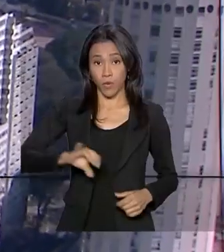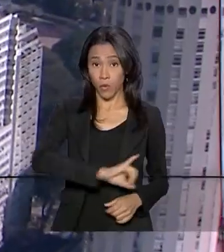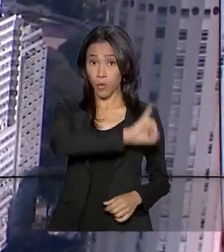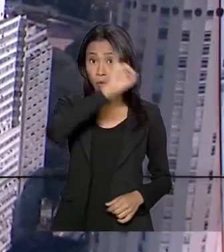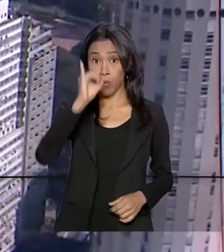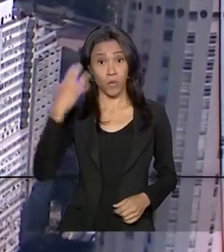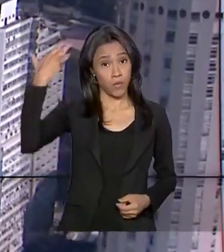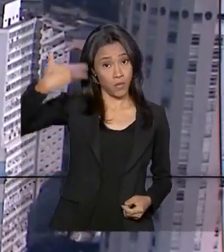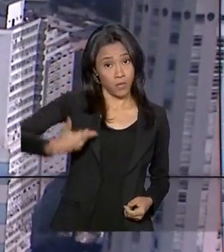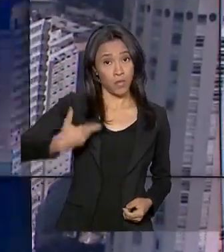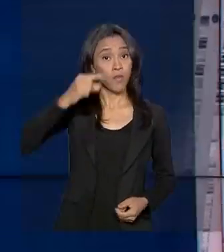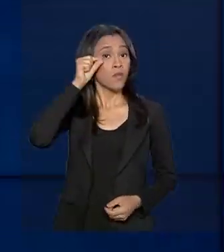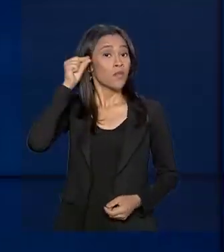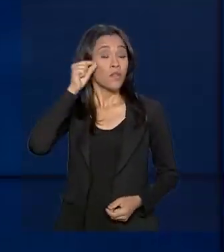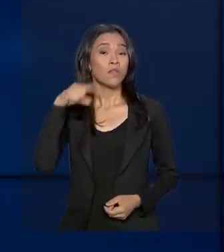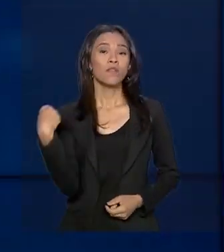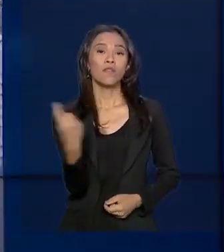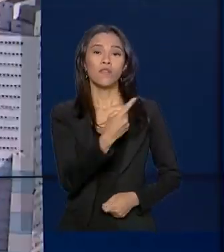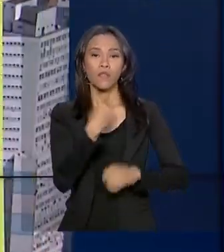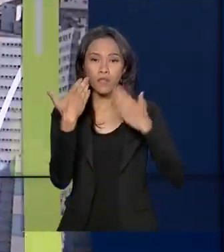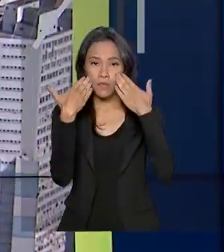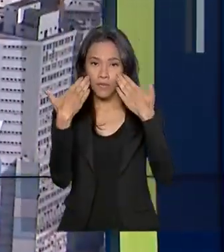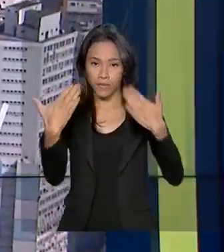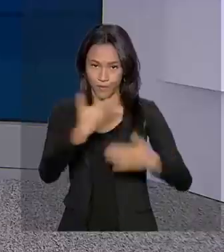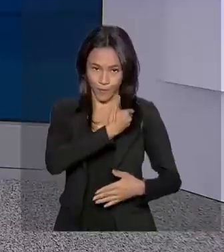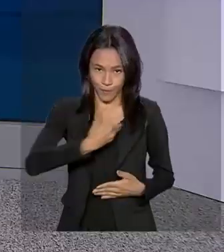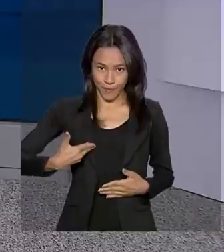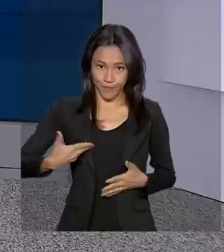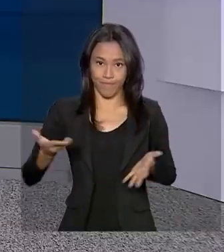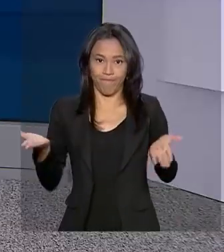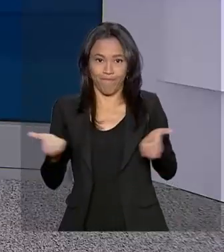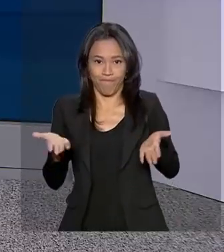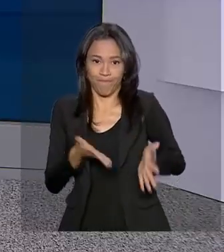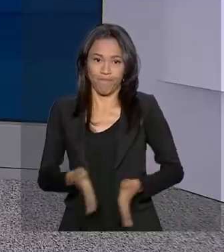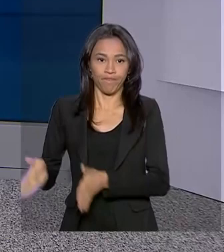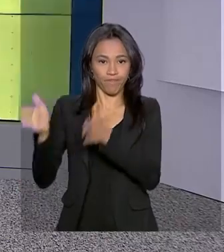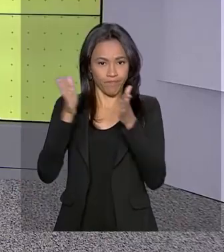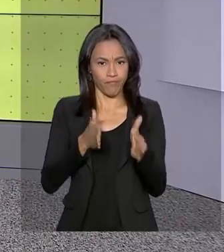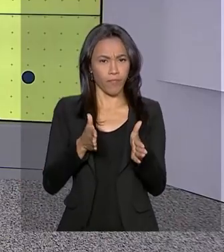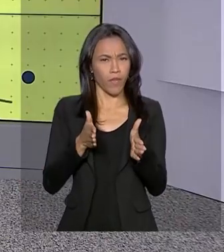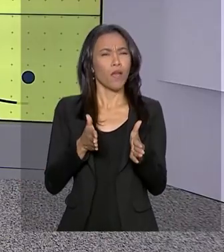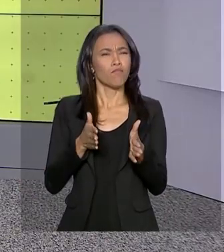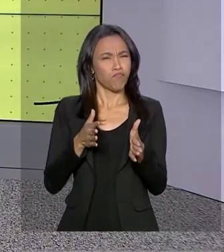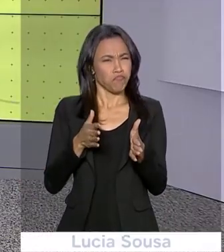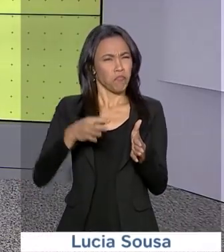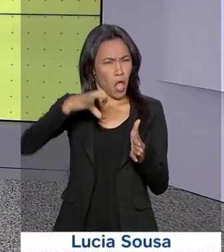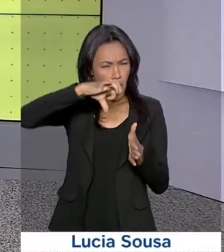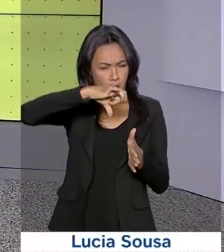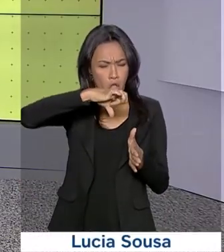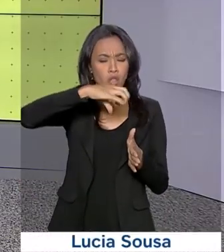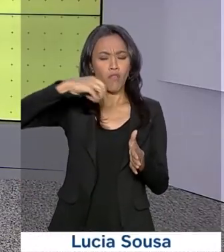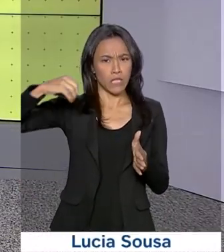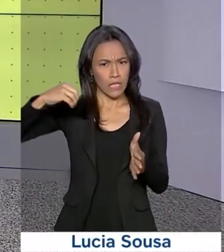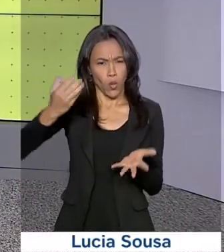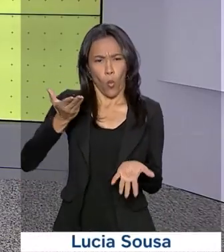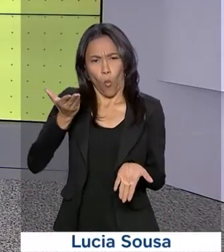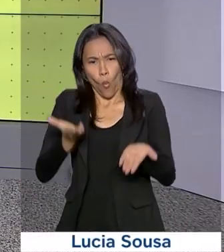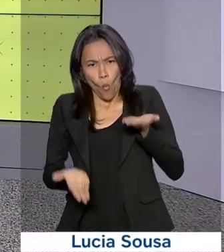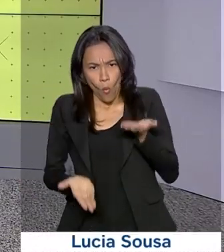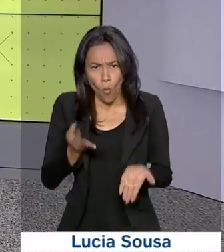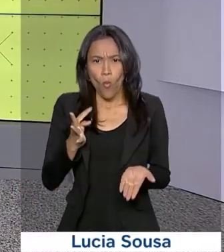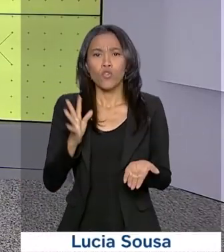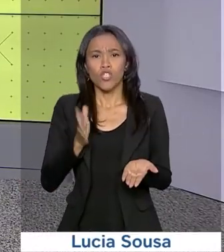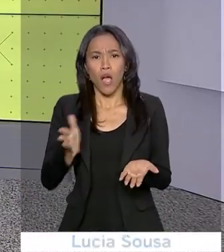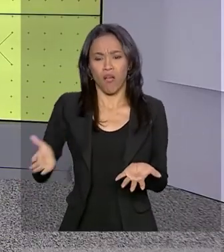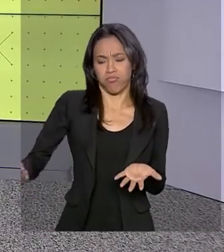Olá, eu sou o Roberto Camargo e estamos no ar com o Governo Agora. Pelo menos 900 toneladas de resíduos já foram recolhidas